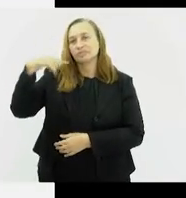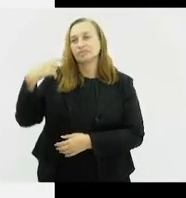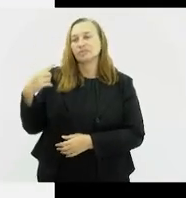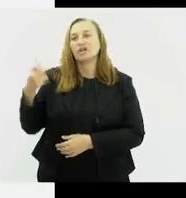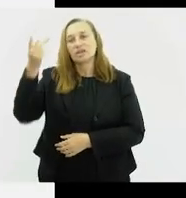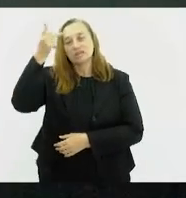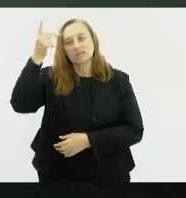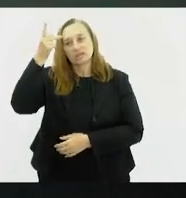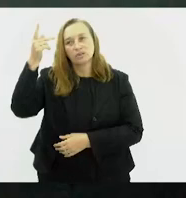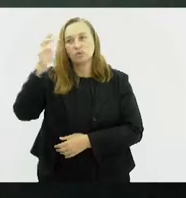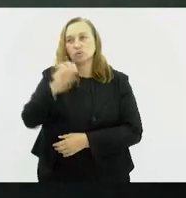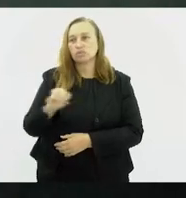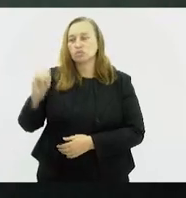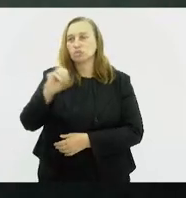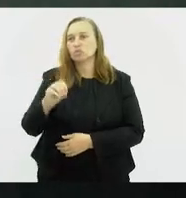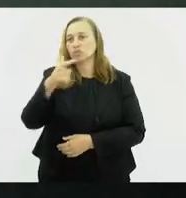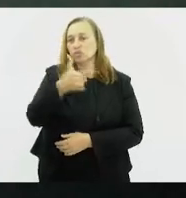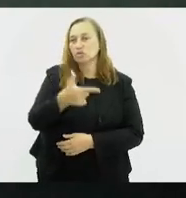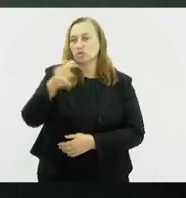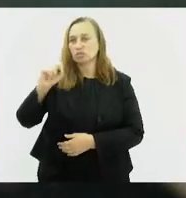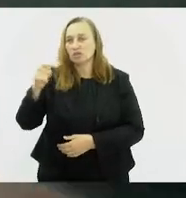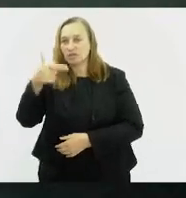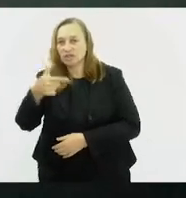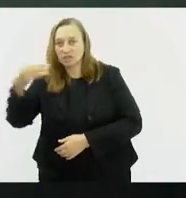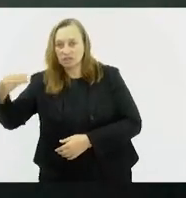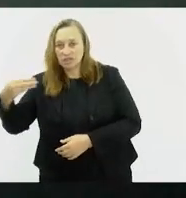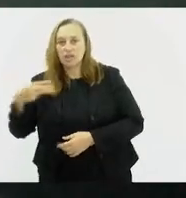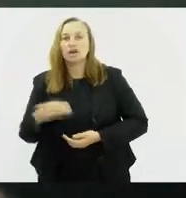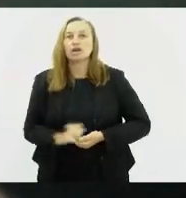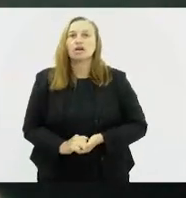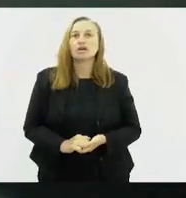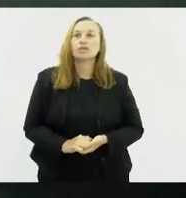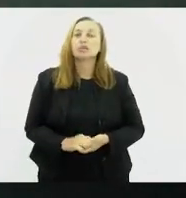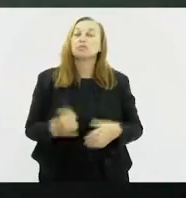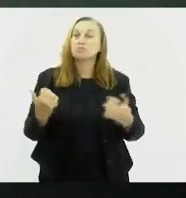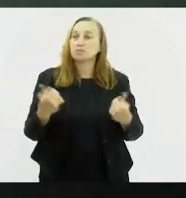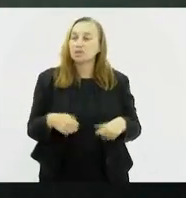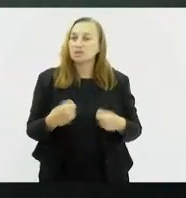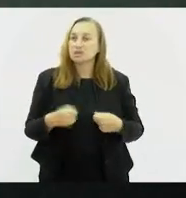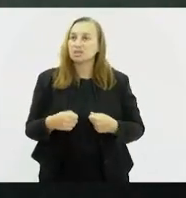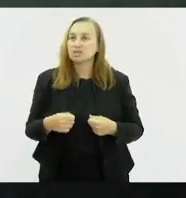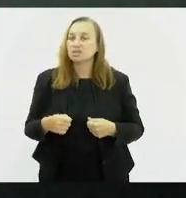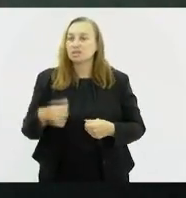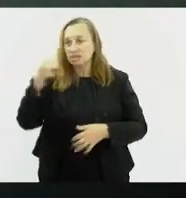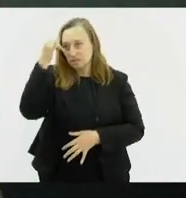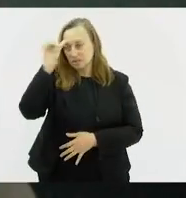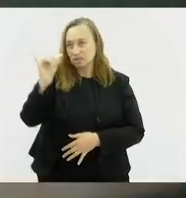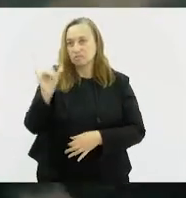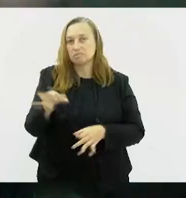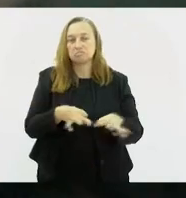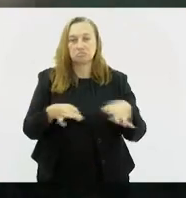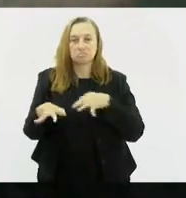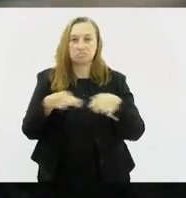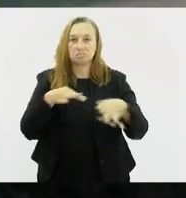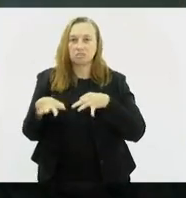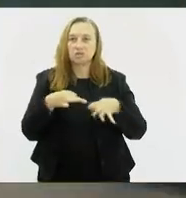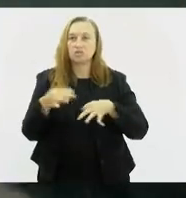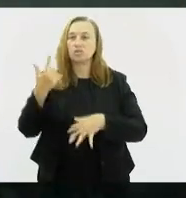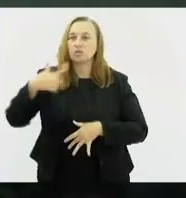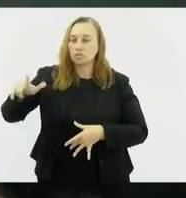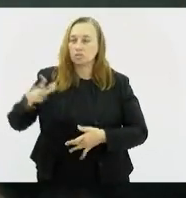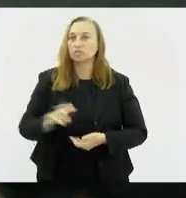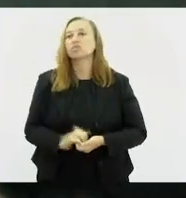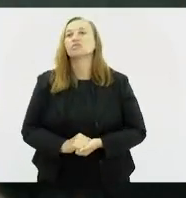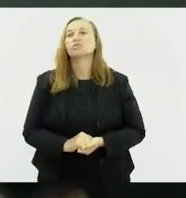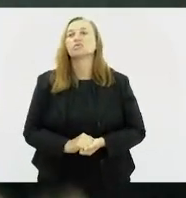outubro de 2023, precisamos, além da prevenção, fazer planejamento. Próximo. Talvez